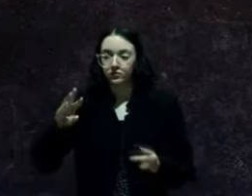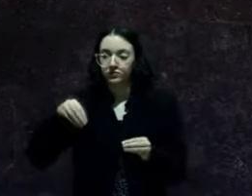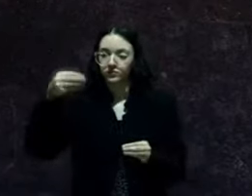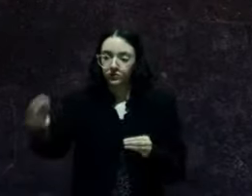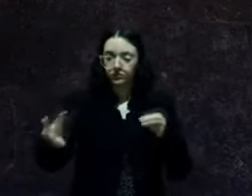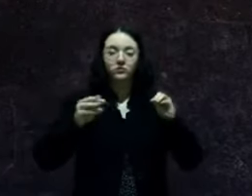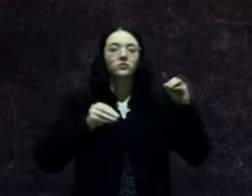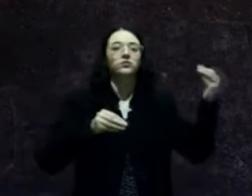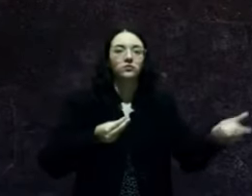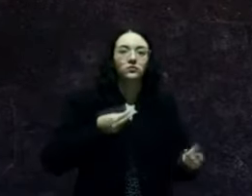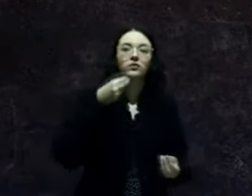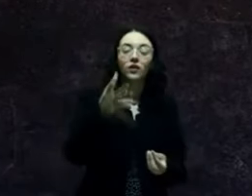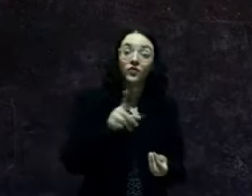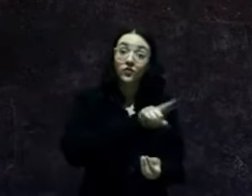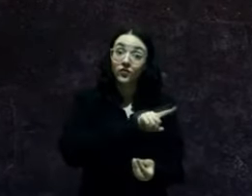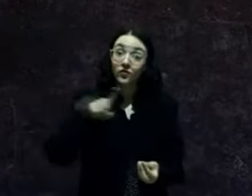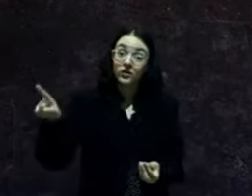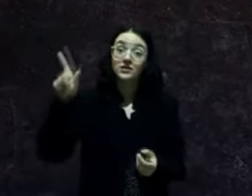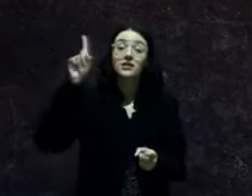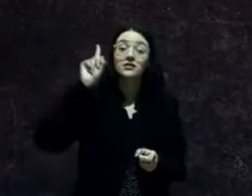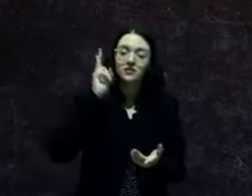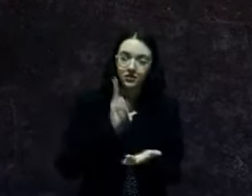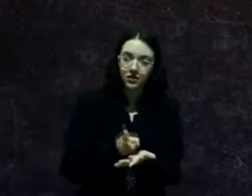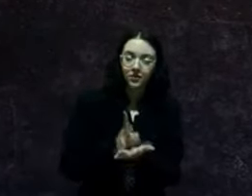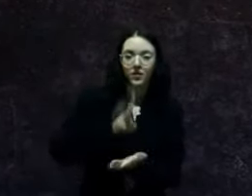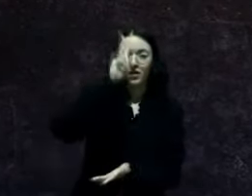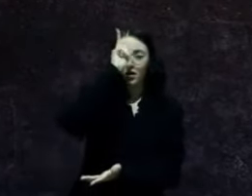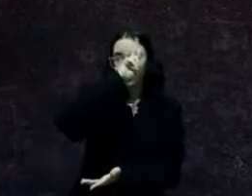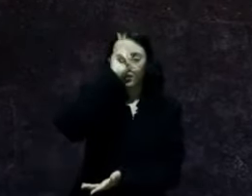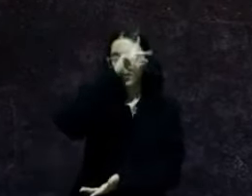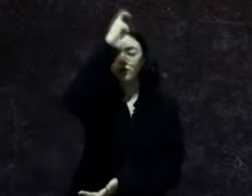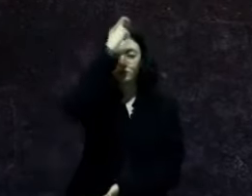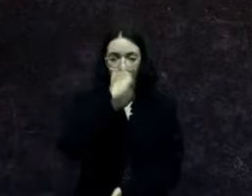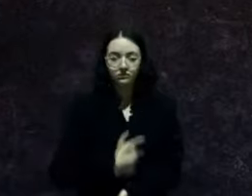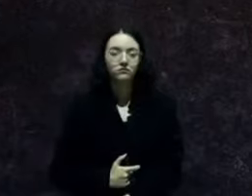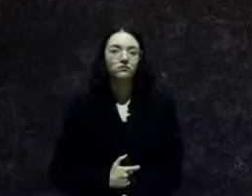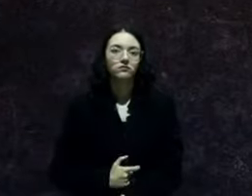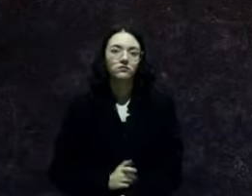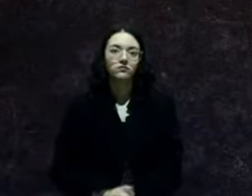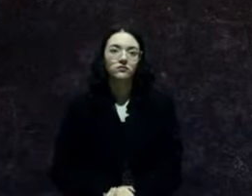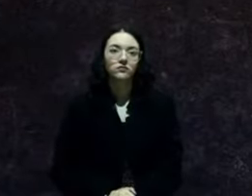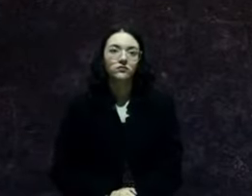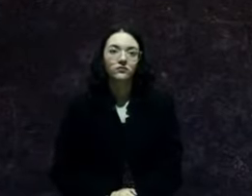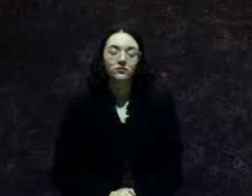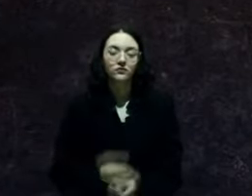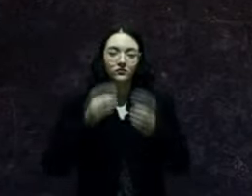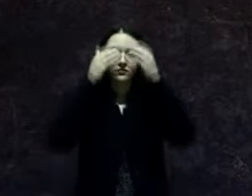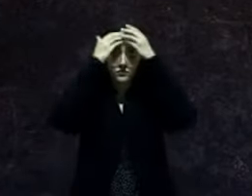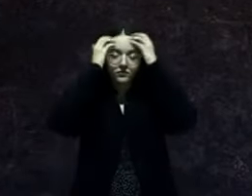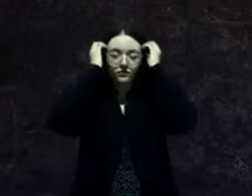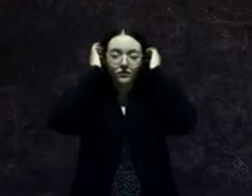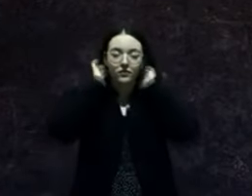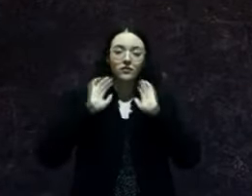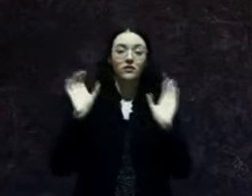Façam isso, lembre-se disso, em memória de mim. A ceia é em memória